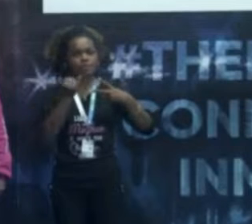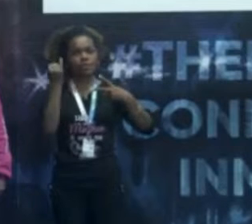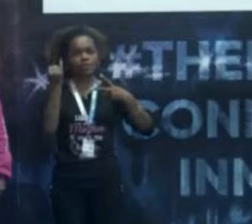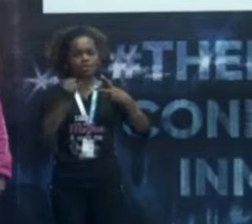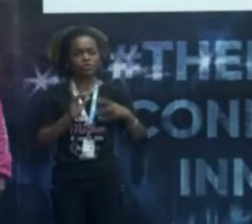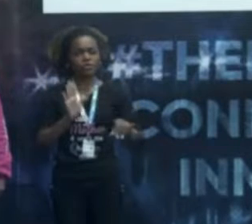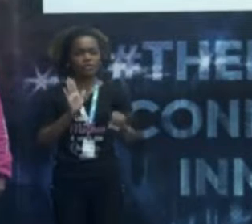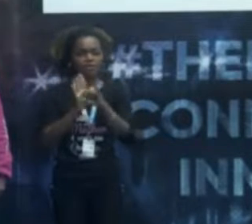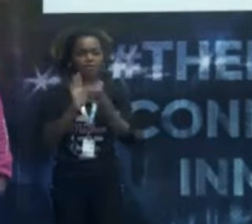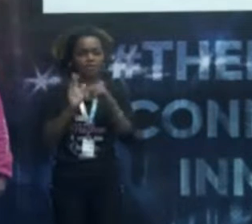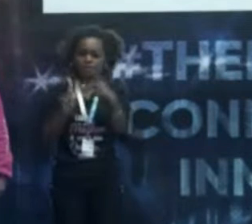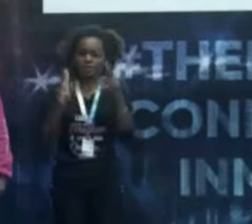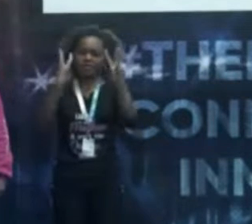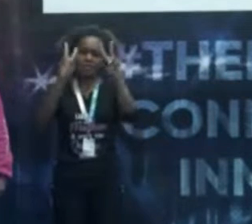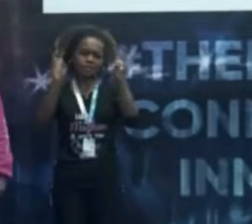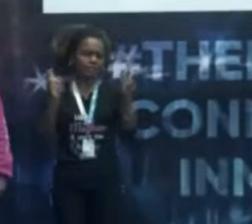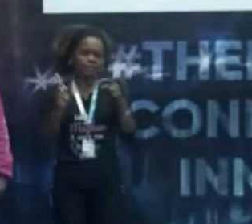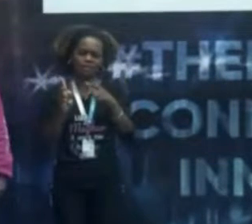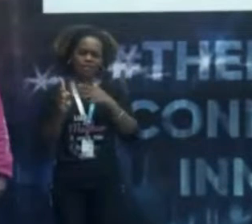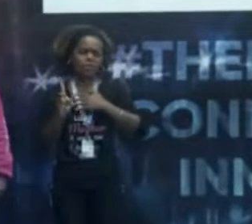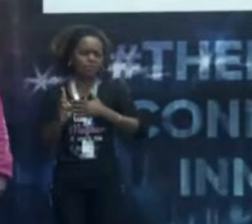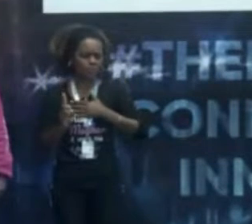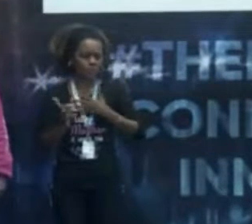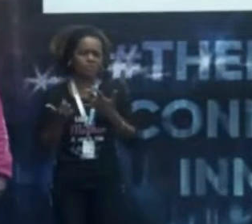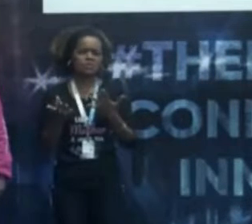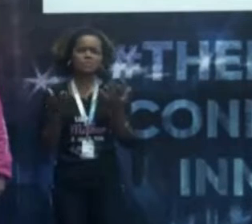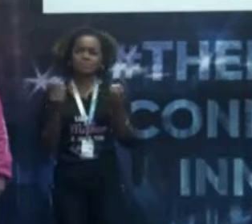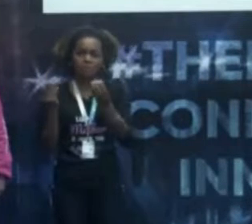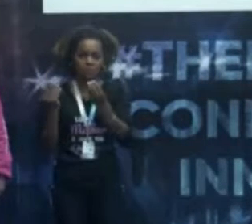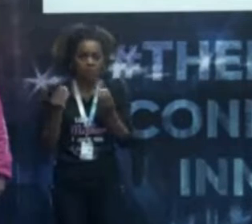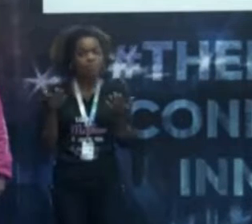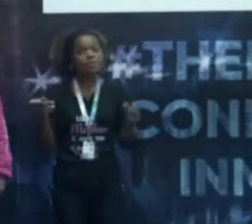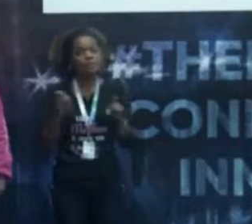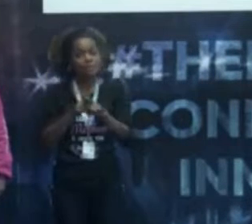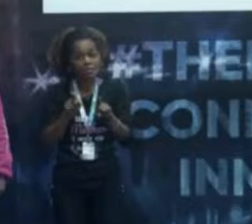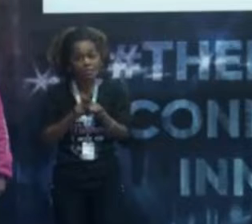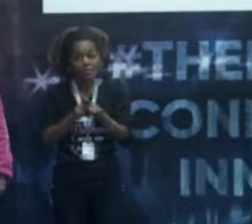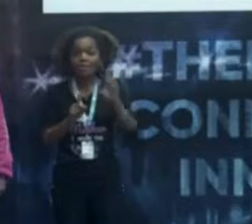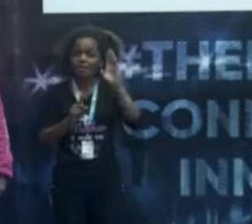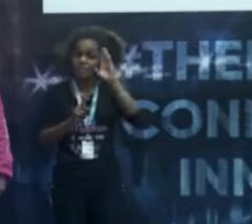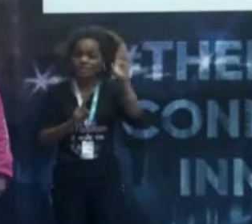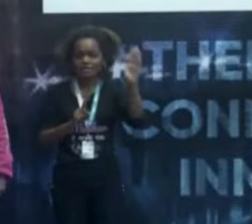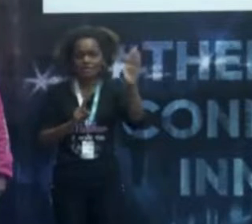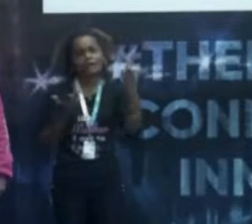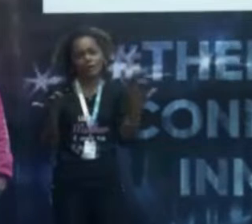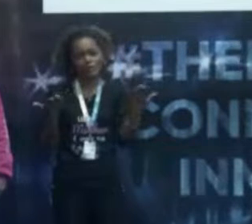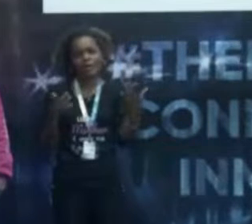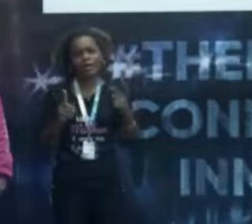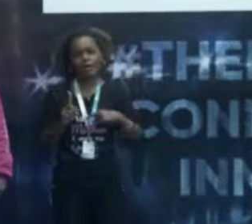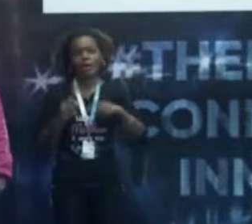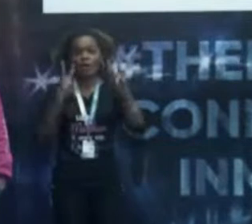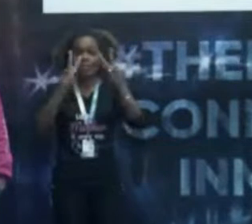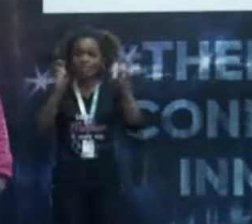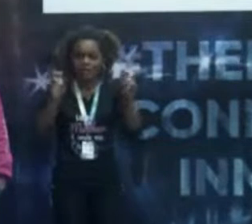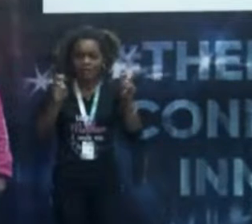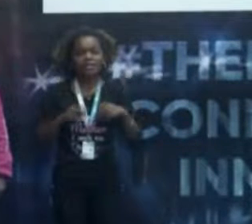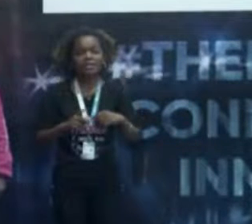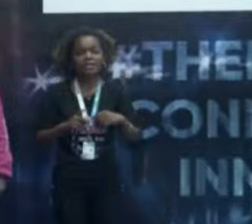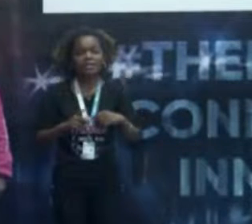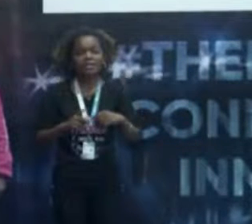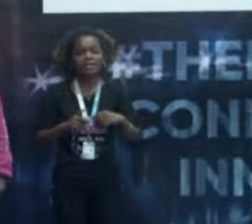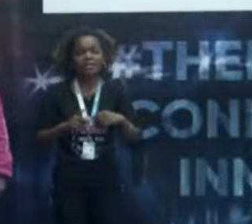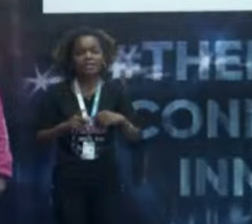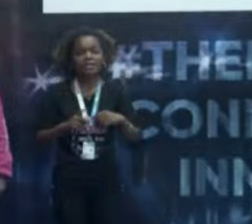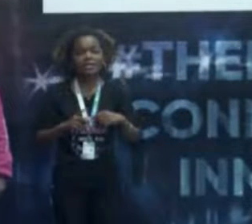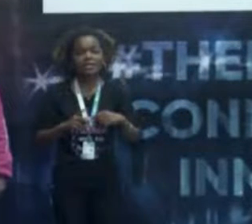esse tema de forma muito evidente, e deficiência sendo a principal delas, né? Tenho uma deficiência congênita, então nasci com a minha deficiência, vivi